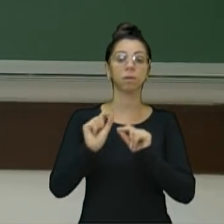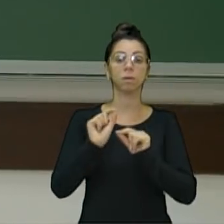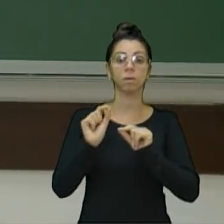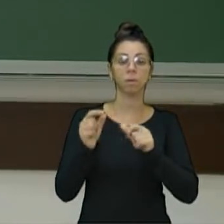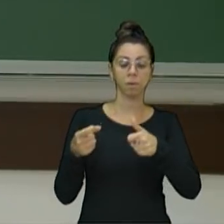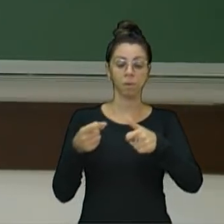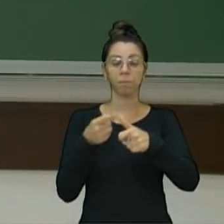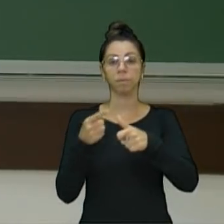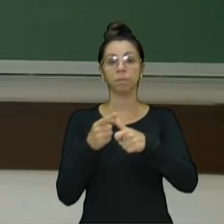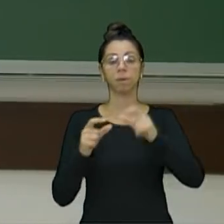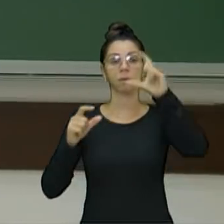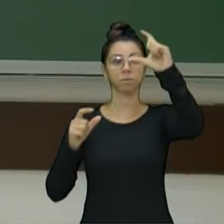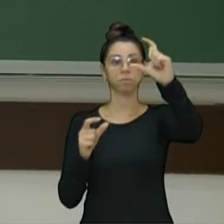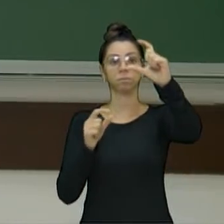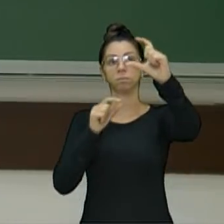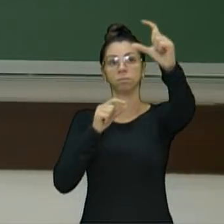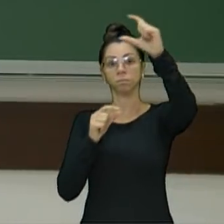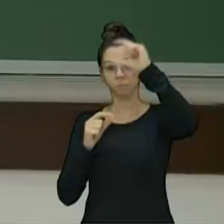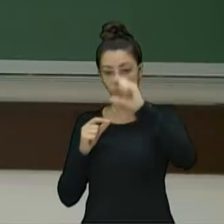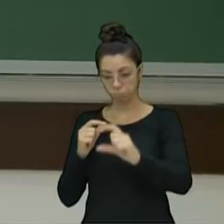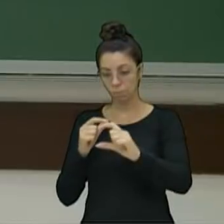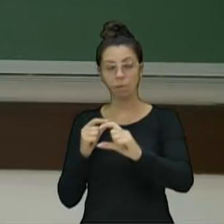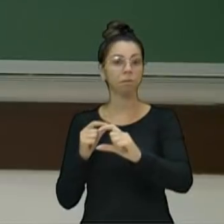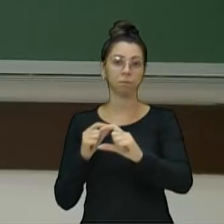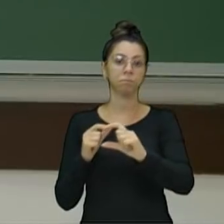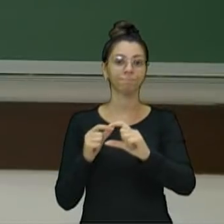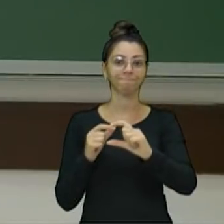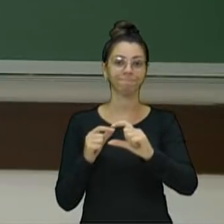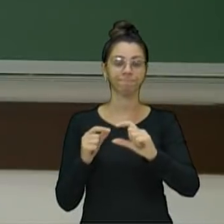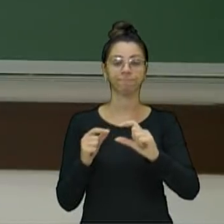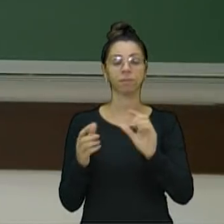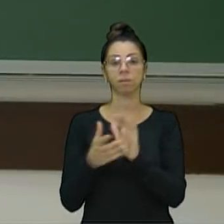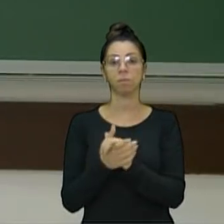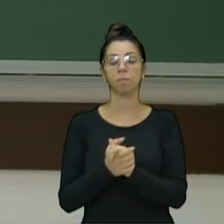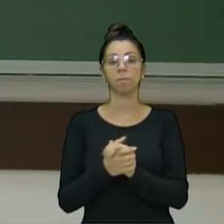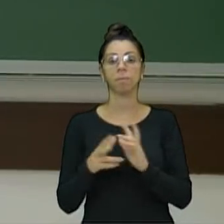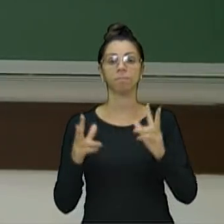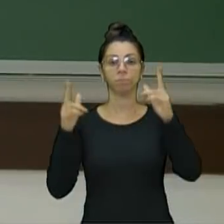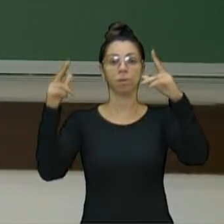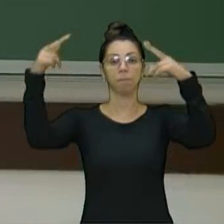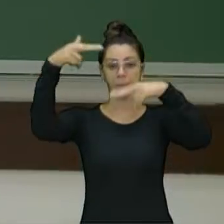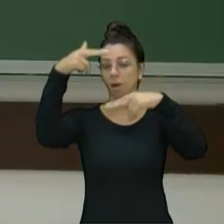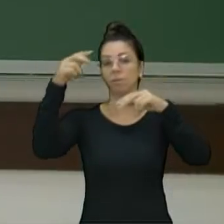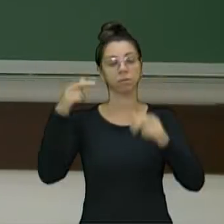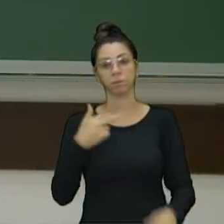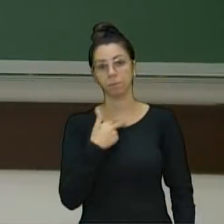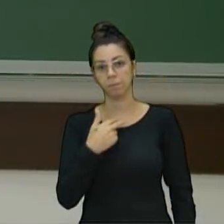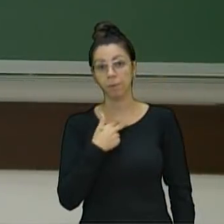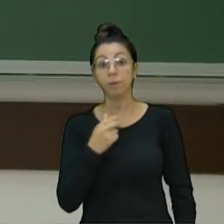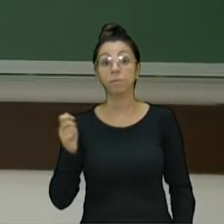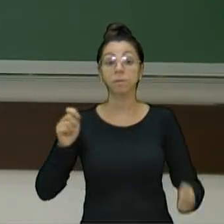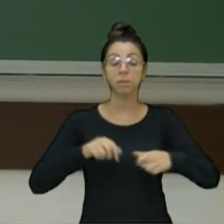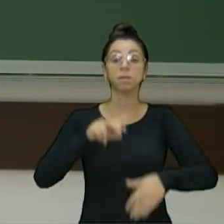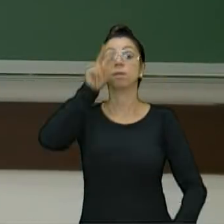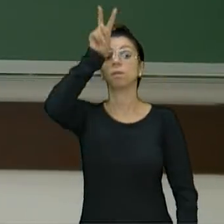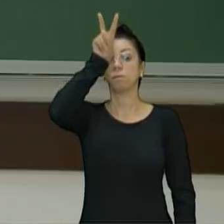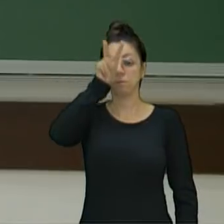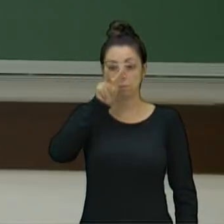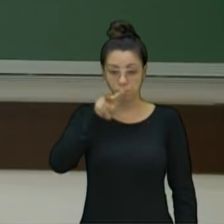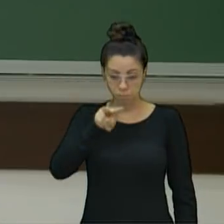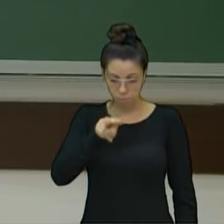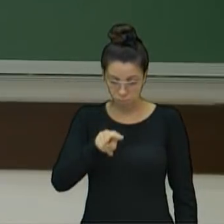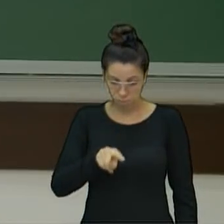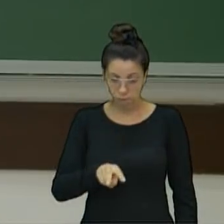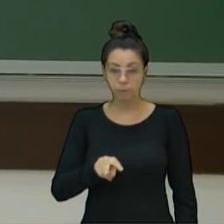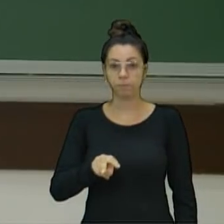primeiro parágrafo, copiar o parágrafo do meio e o último e achar que fez um resumo. Não, não é isso. O resumo você